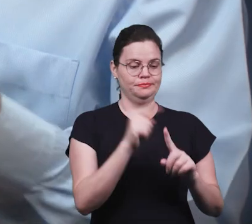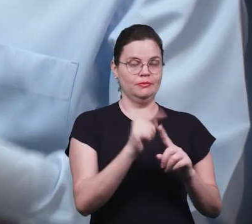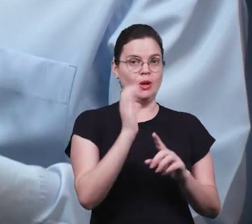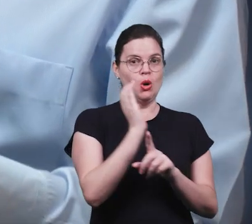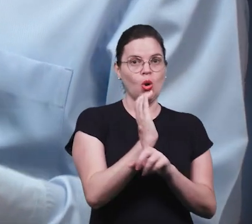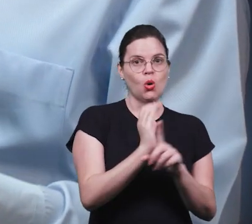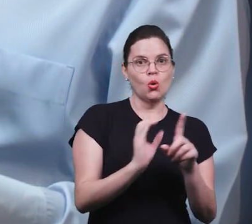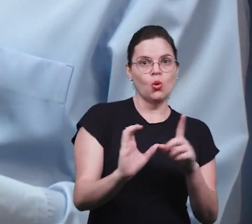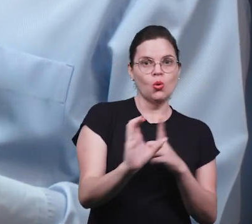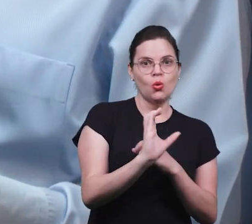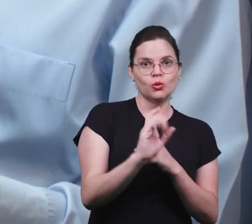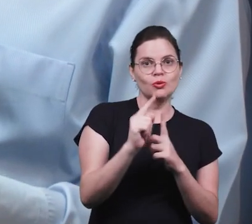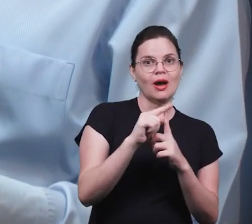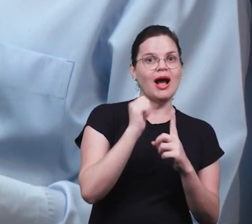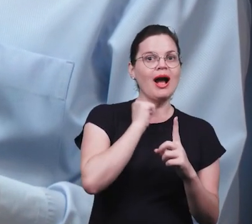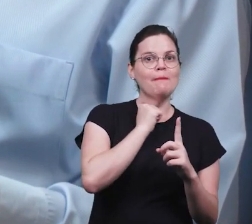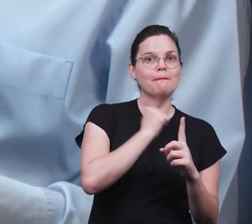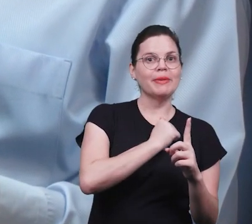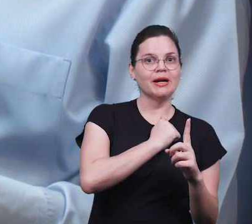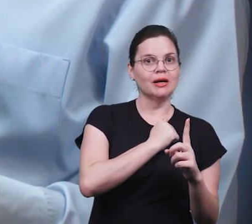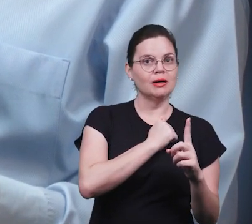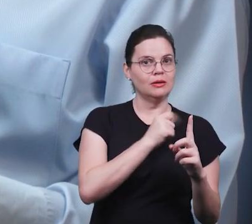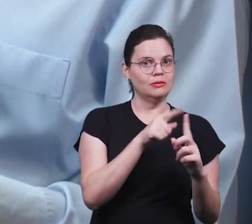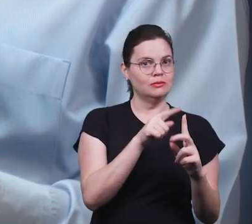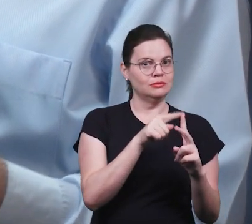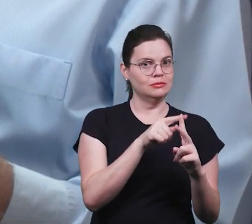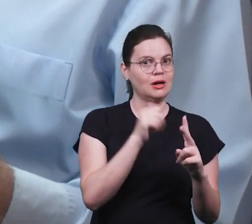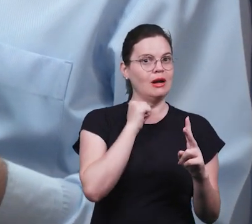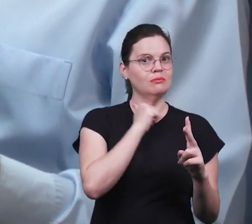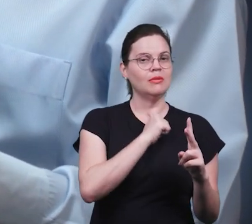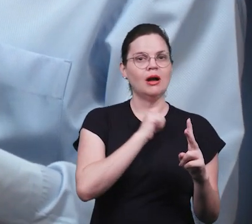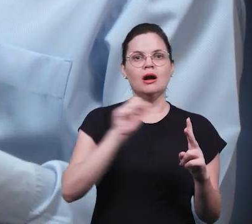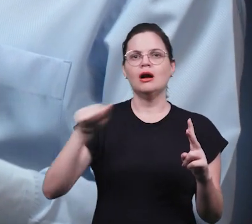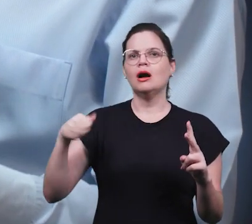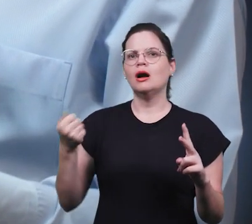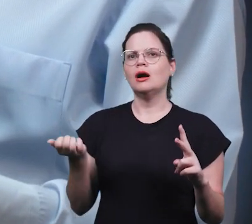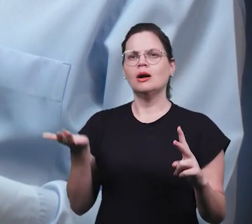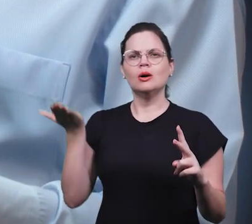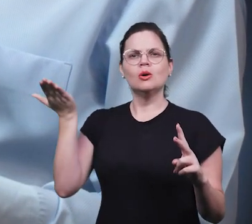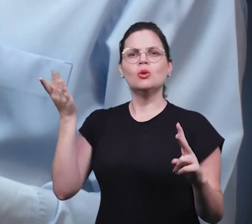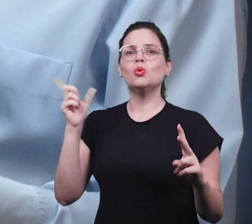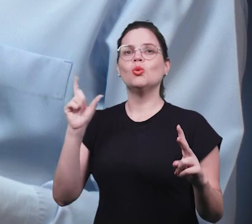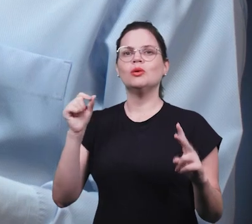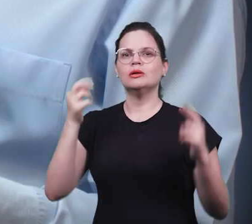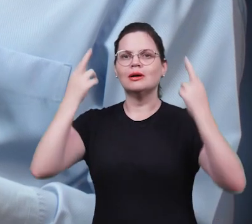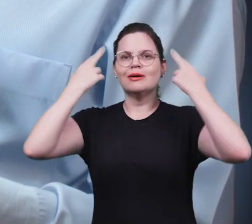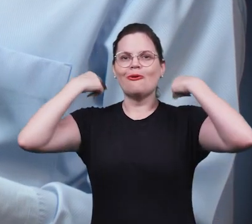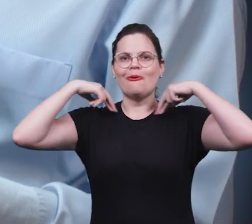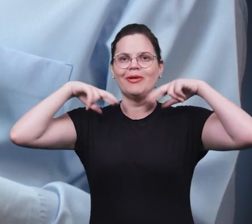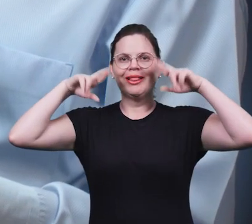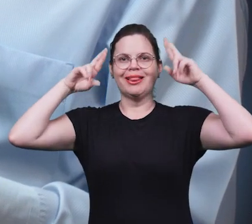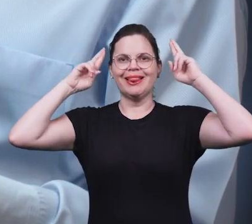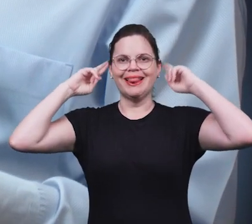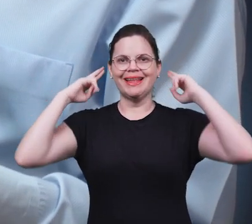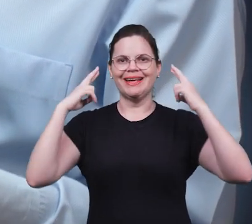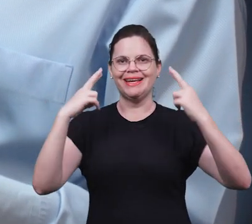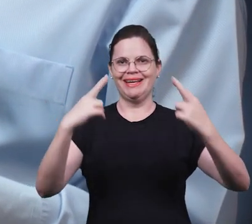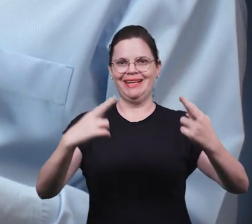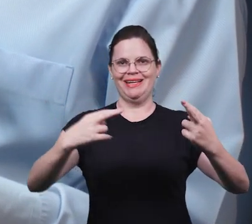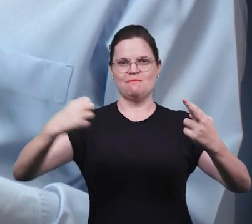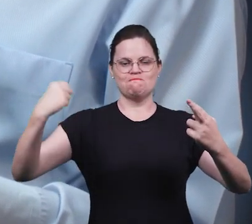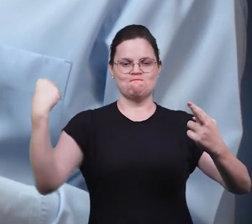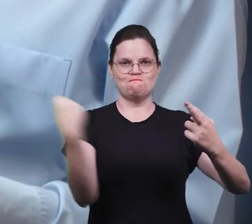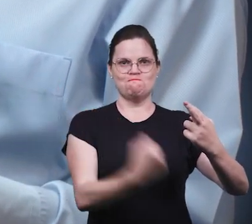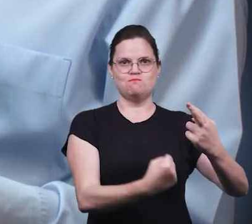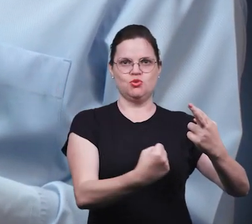que Abel oferece a Deus, Abel oferece um cordeiro da sua